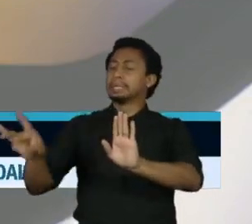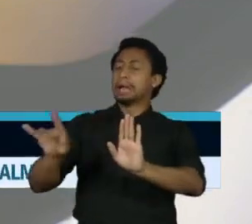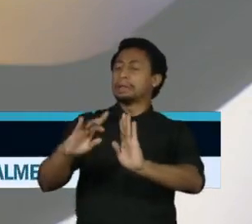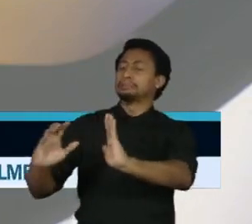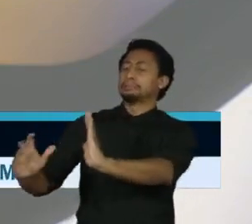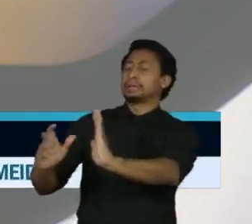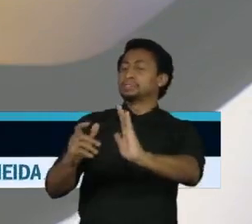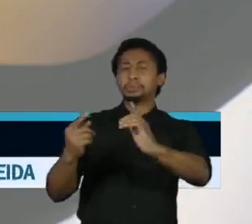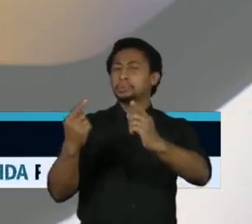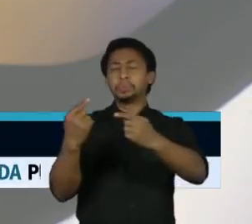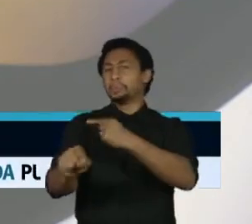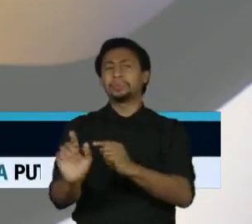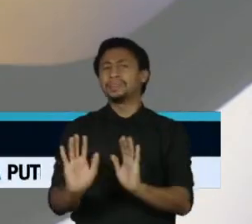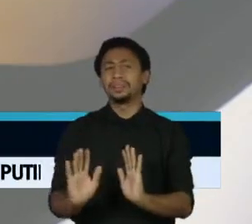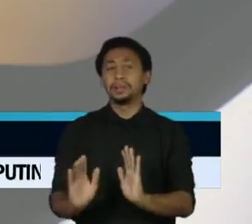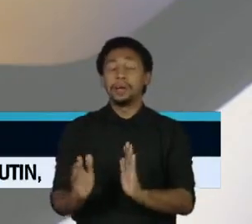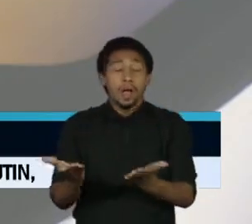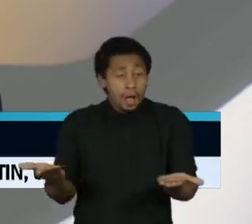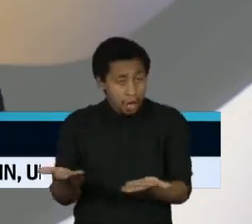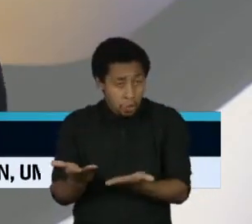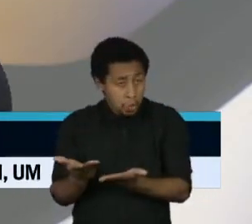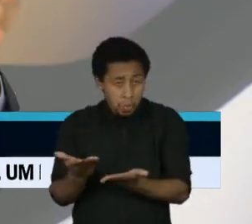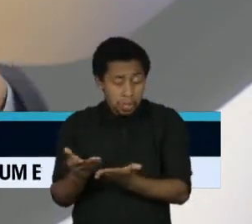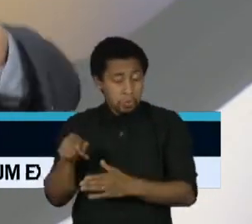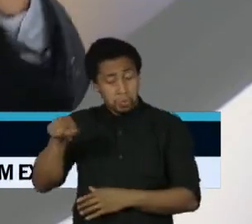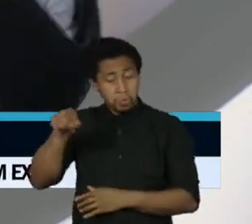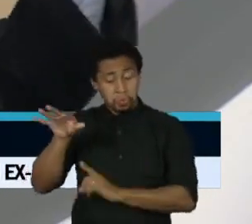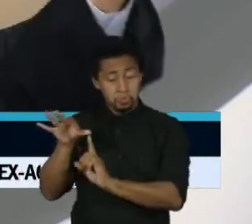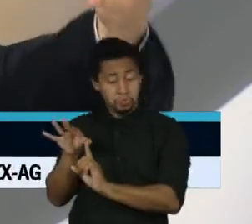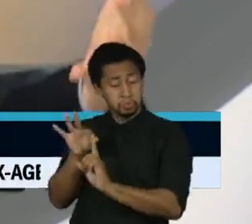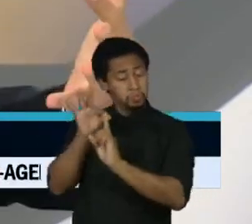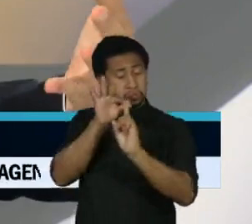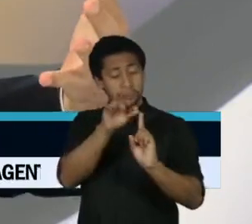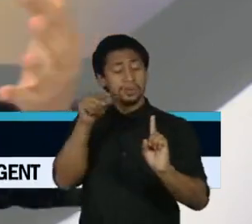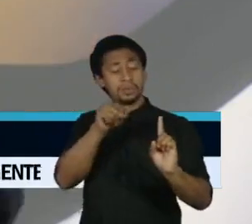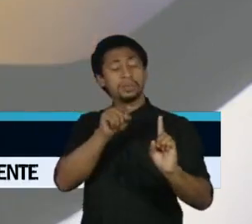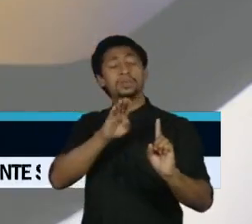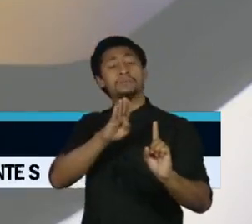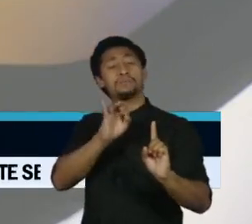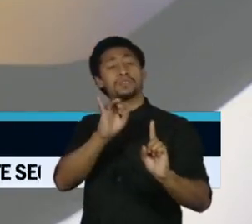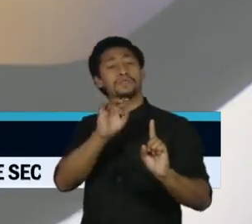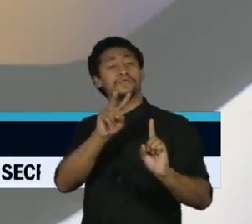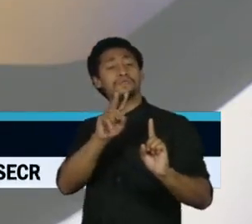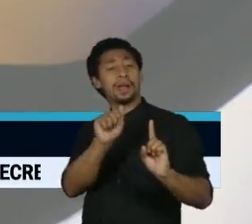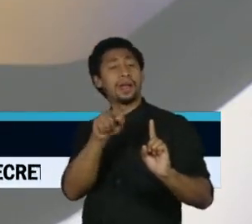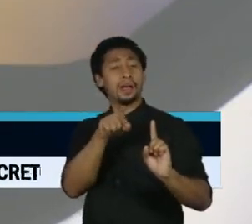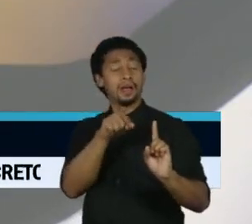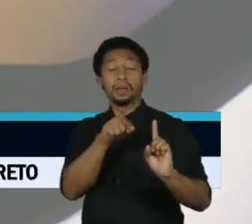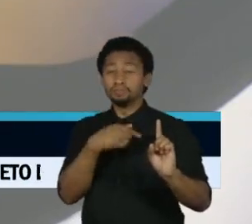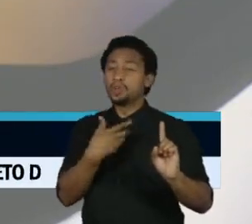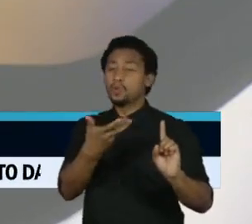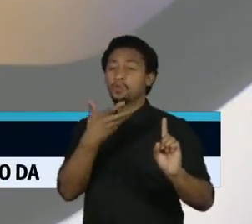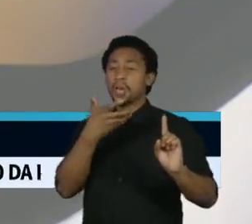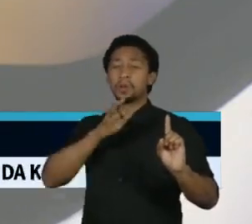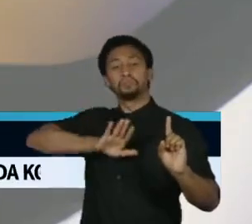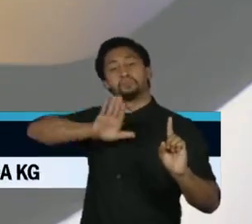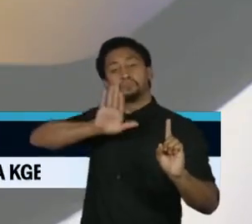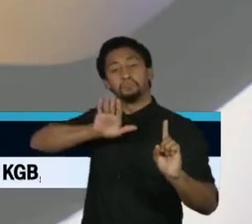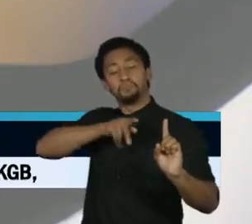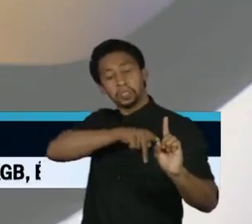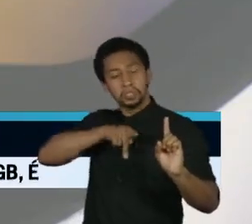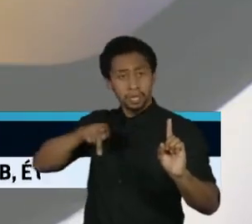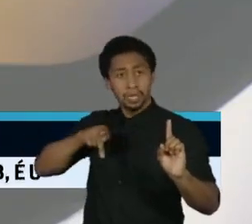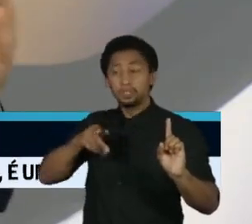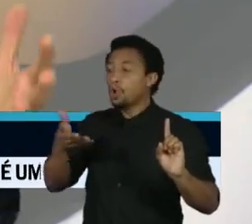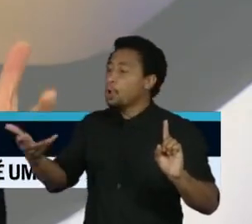bivar União Brasil a pretexto de ser a terceira via de aglomerado no convida o Ciro Gomes então assim